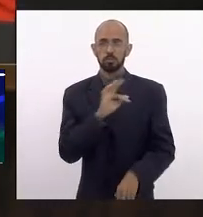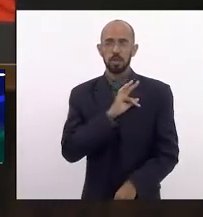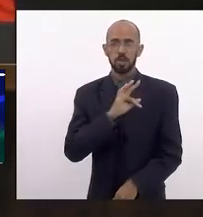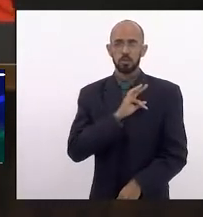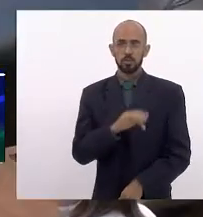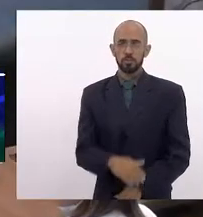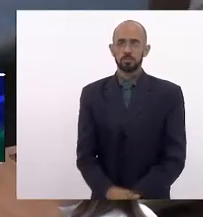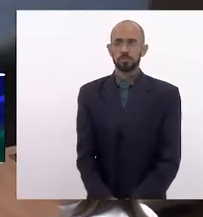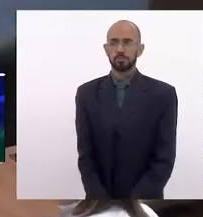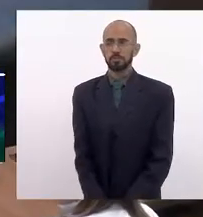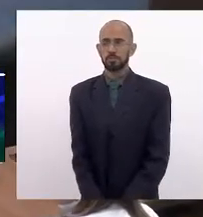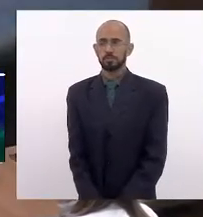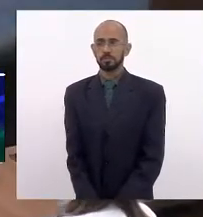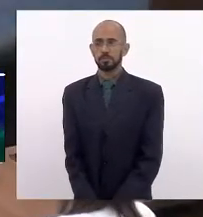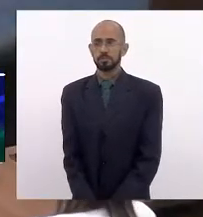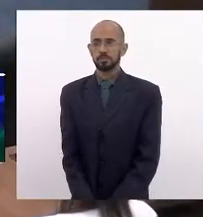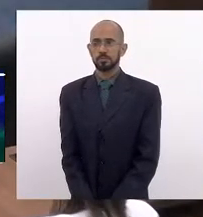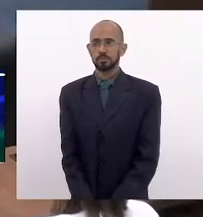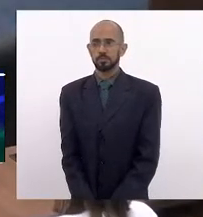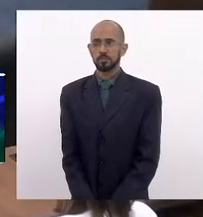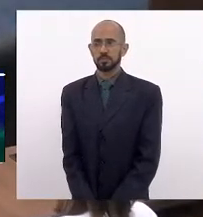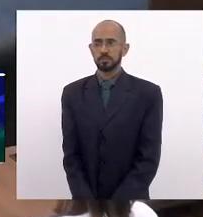E aí